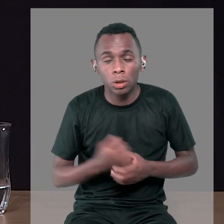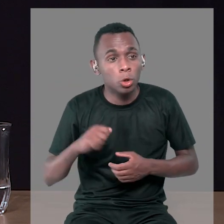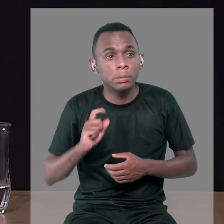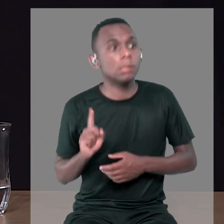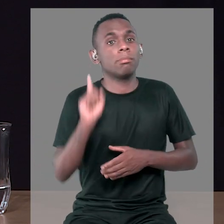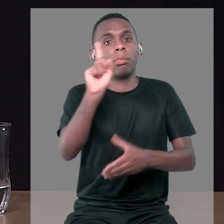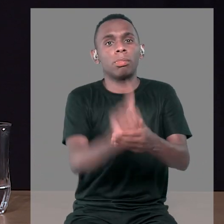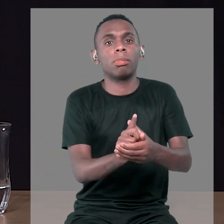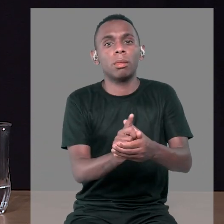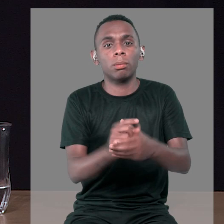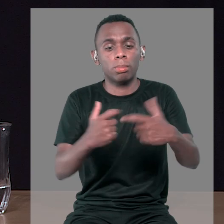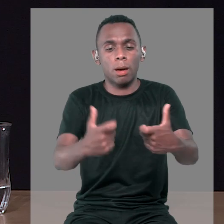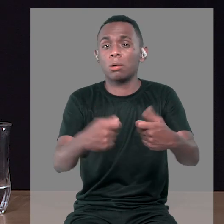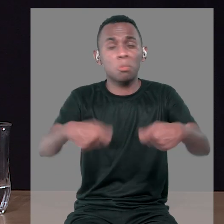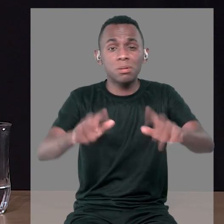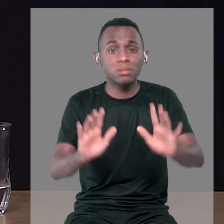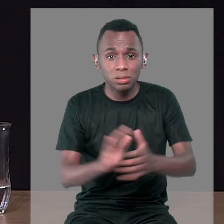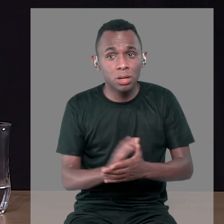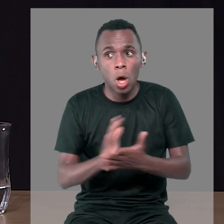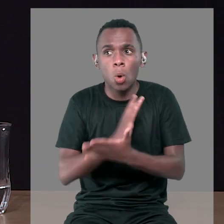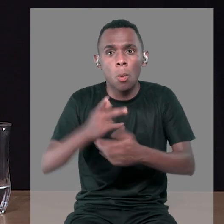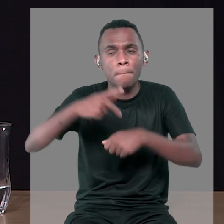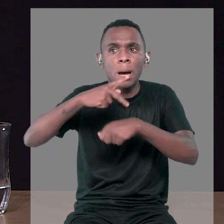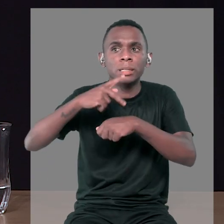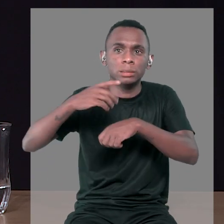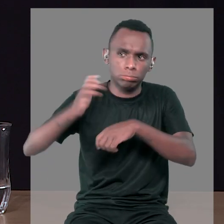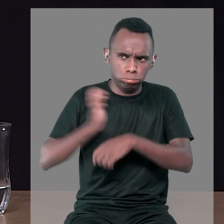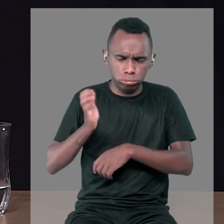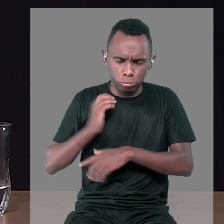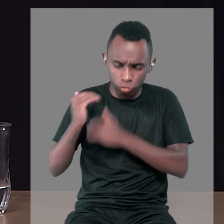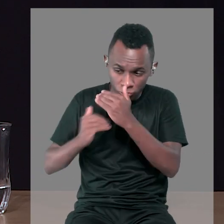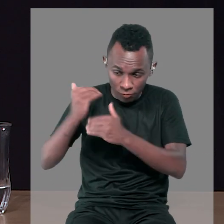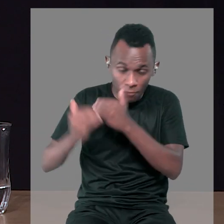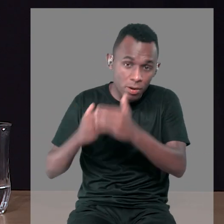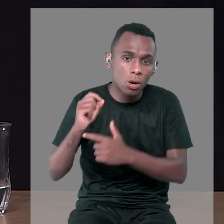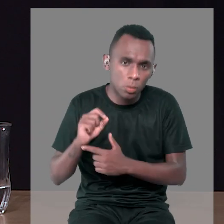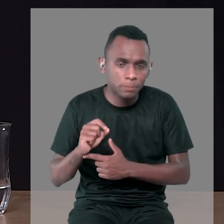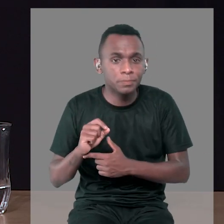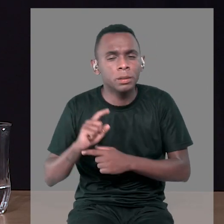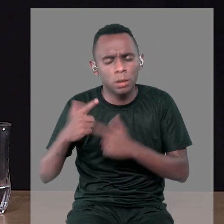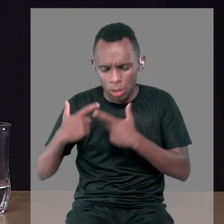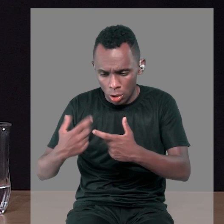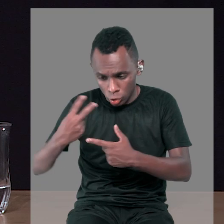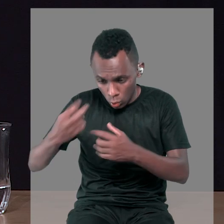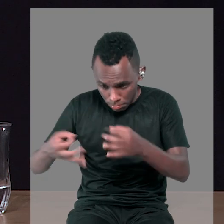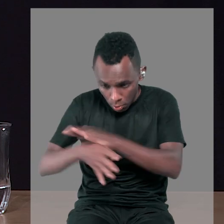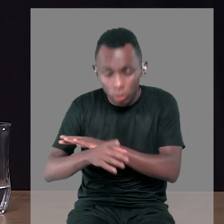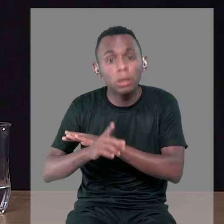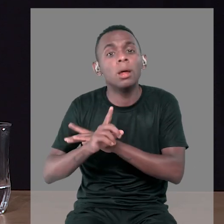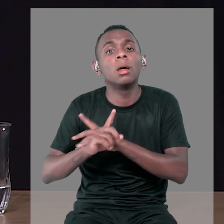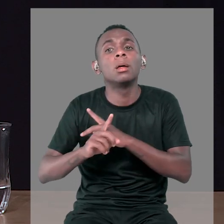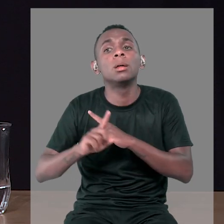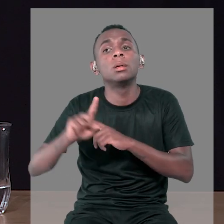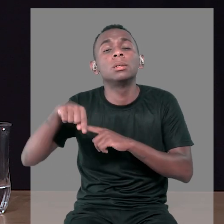guerra. Os países ricos desenvolveram, depois da Segunda Guerra Mundial, mas sobretudo depois da Guerra